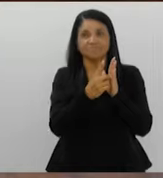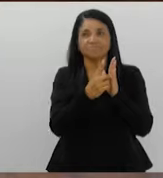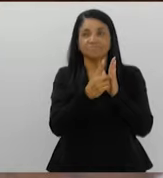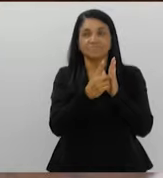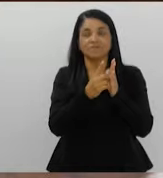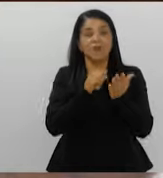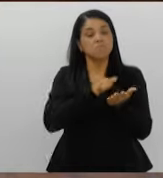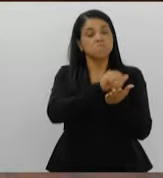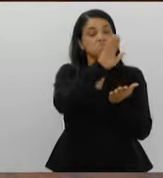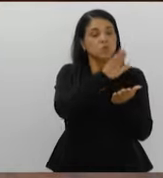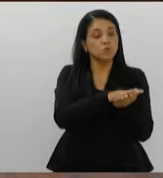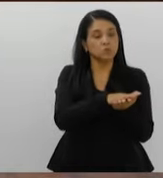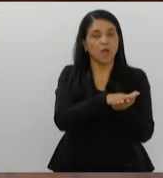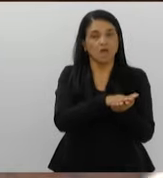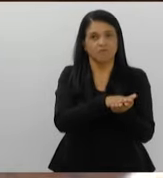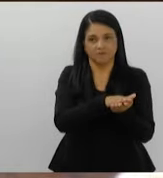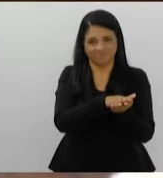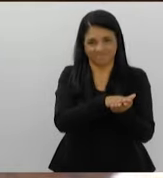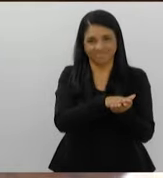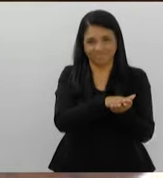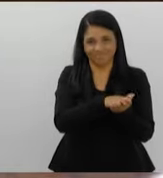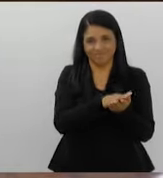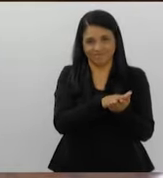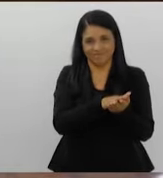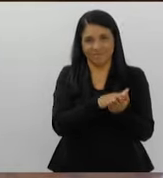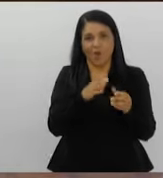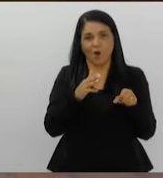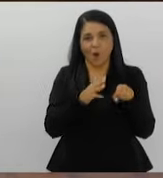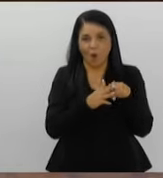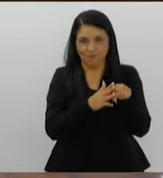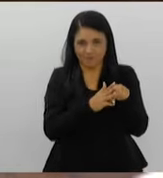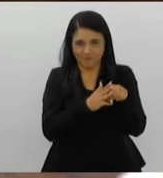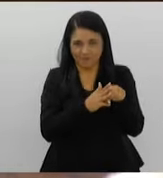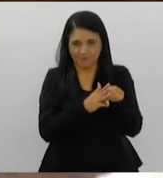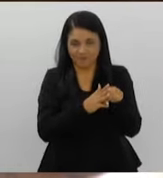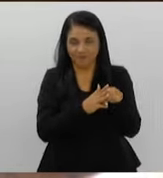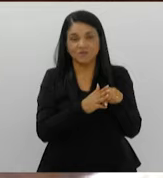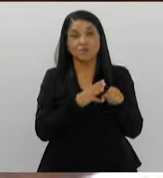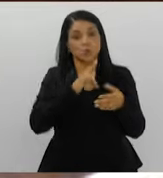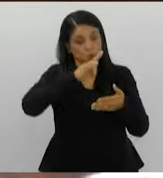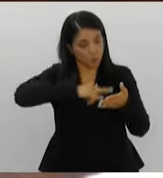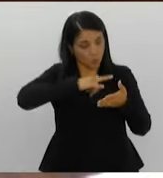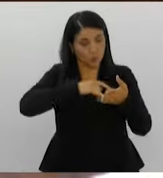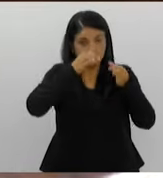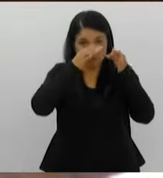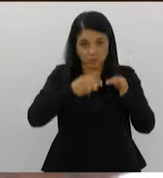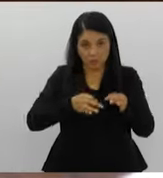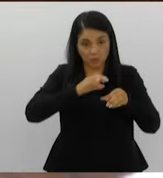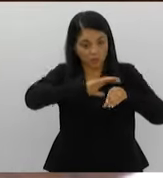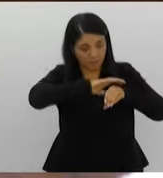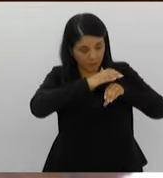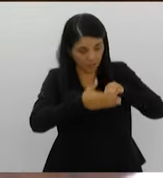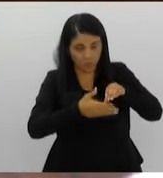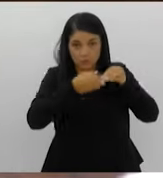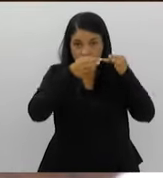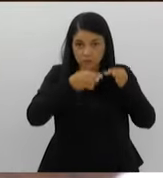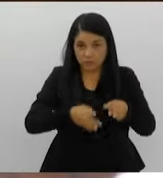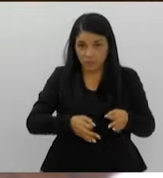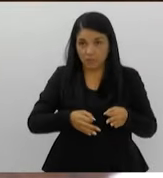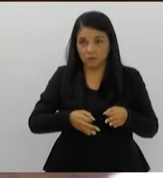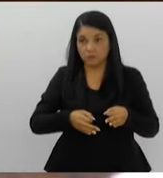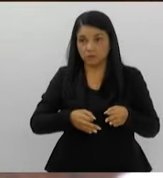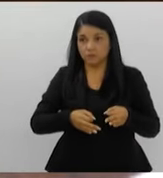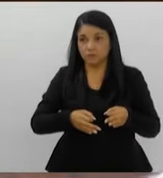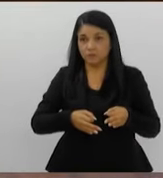e multava o veículo de forma, com a documentação em dia, com o pneu ok, com a forma,